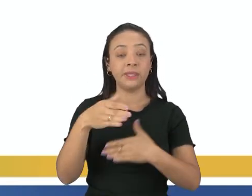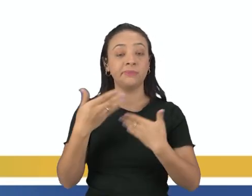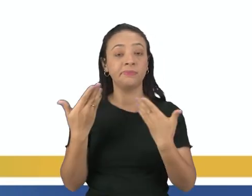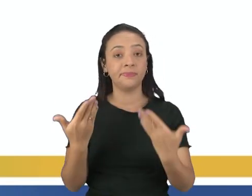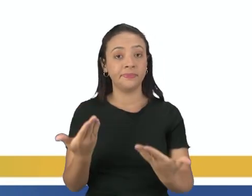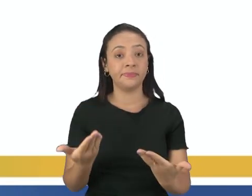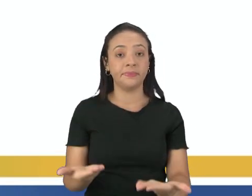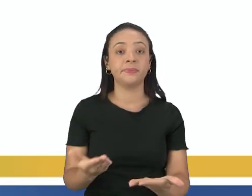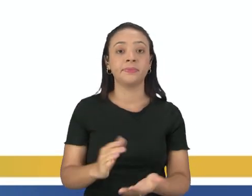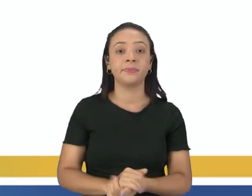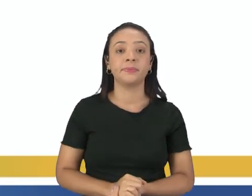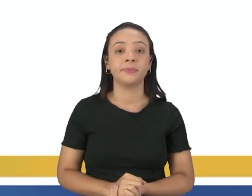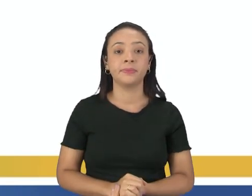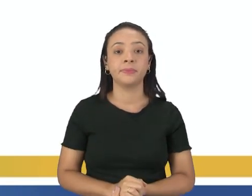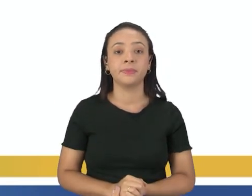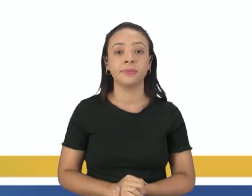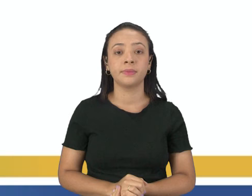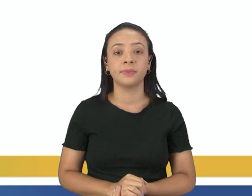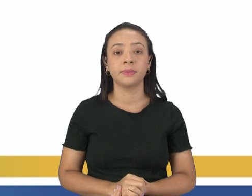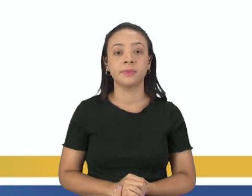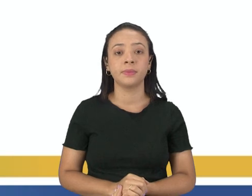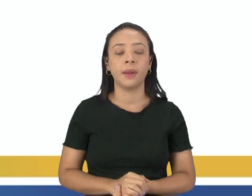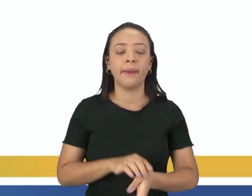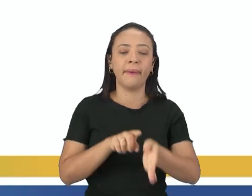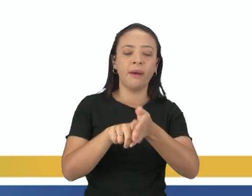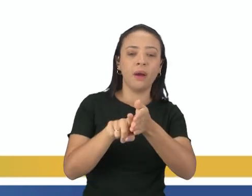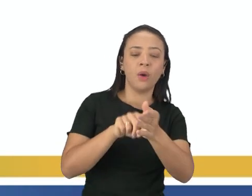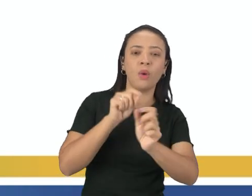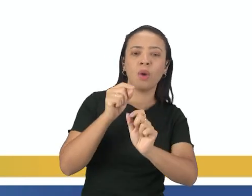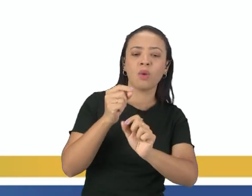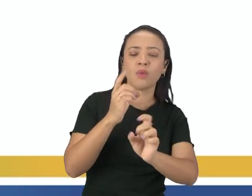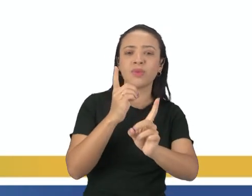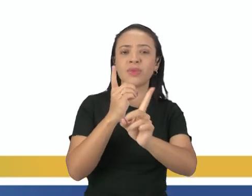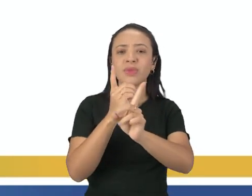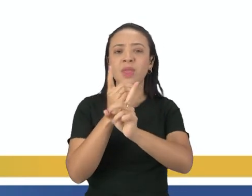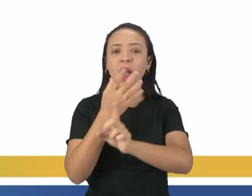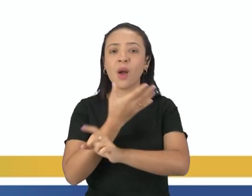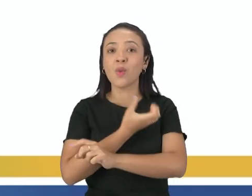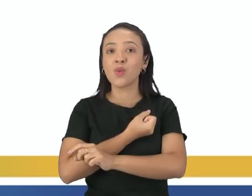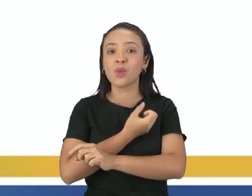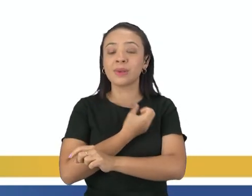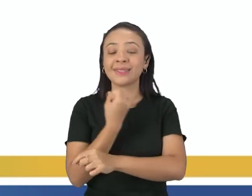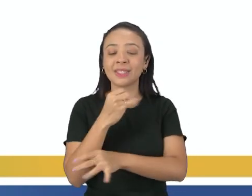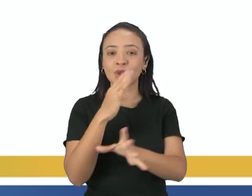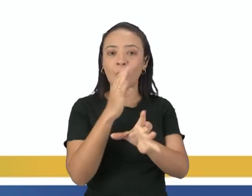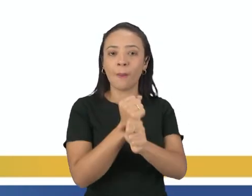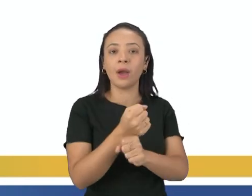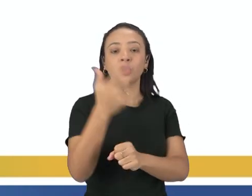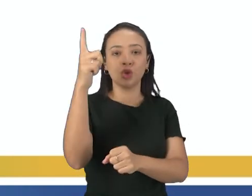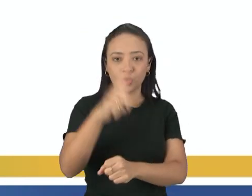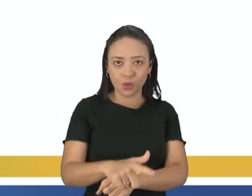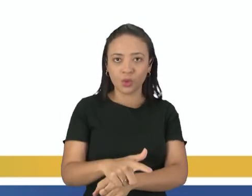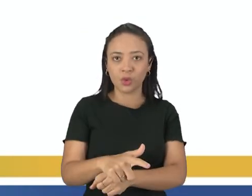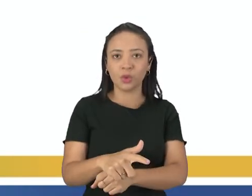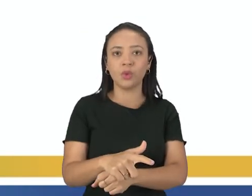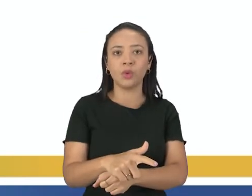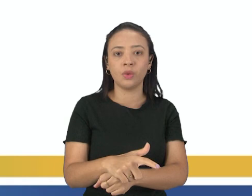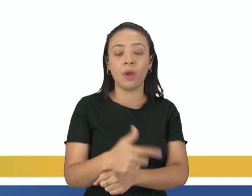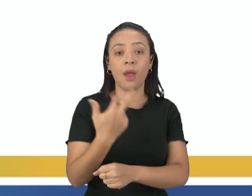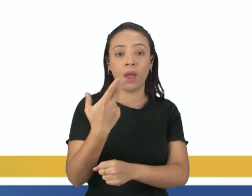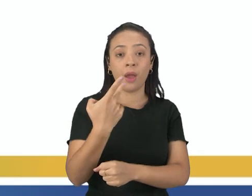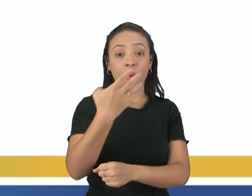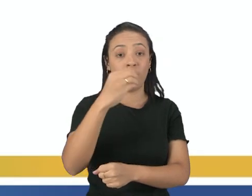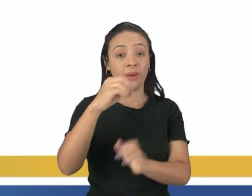Bom, então nós procuramos, né, um número que somado com ele mesmo seja igual a